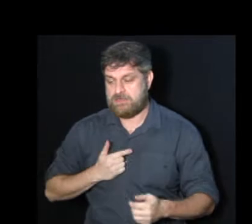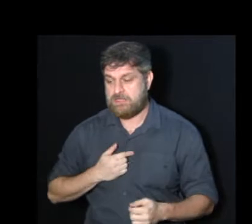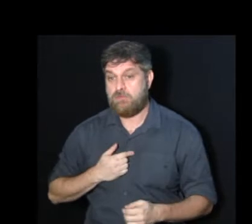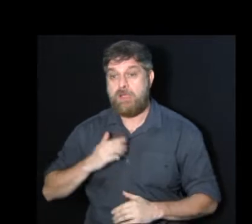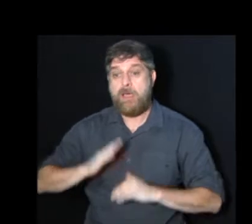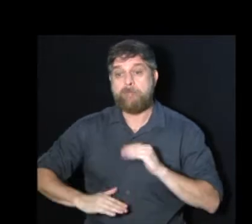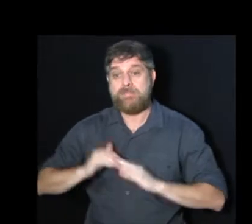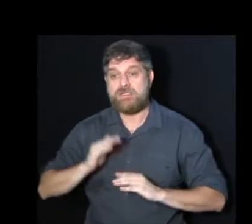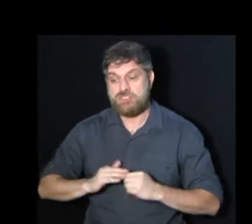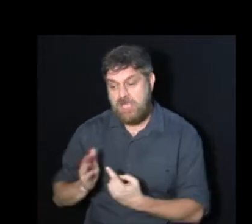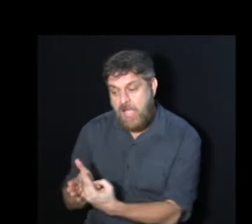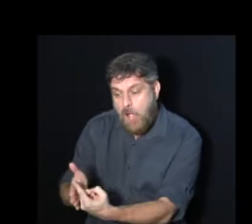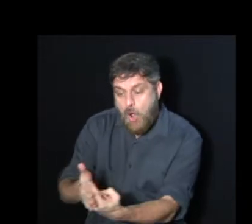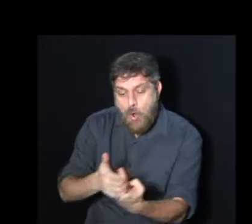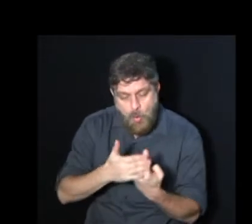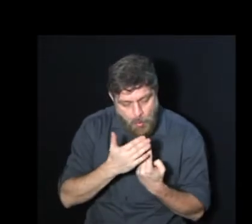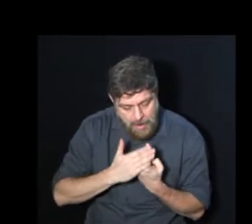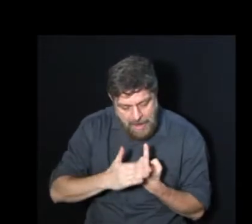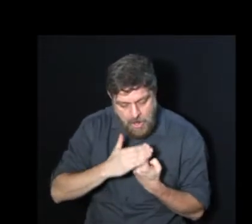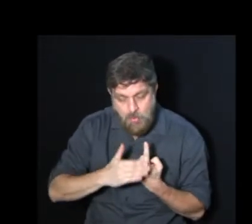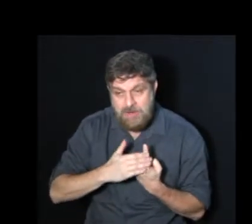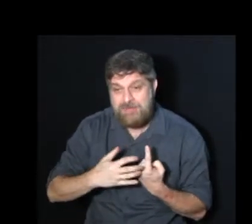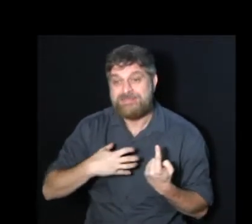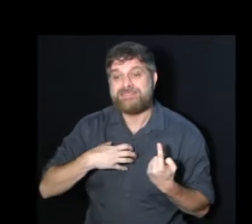acolhimento seguro. Pode passar, por favor.